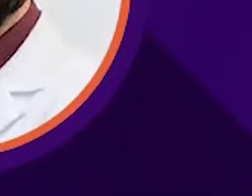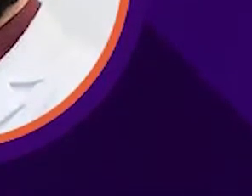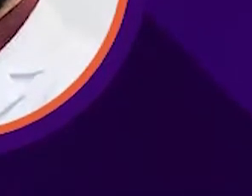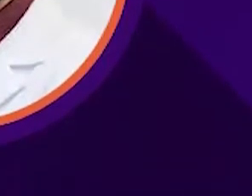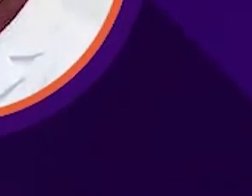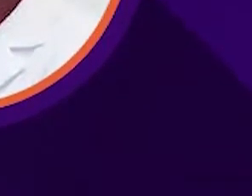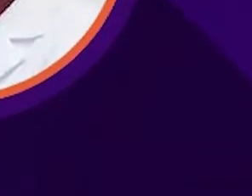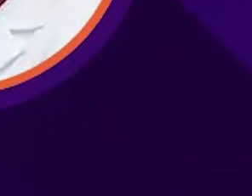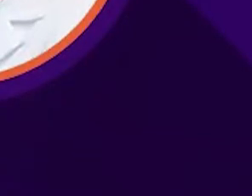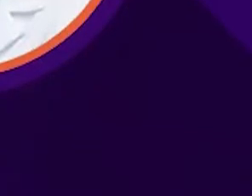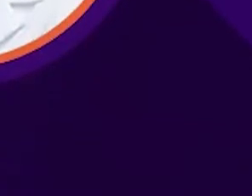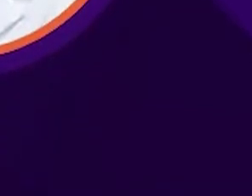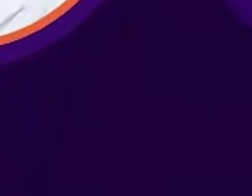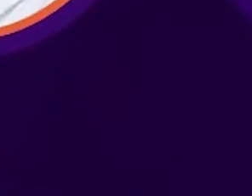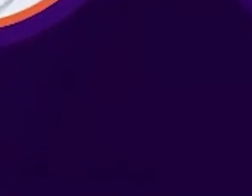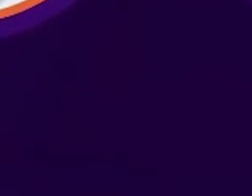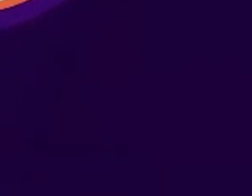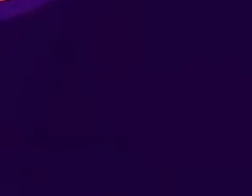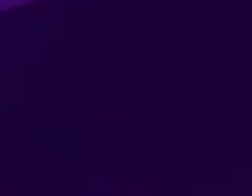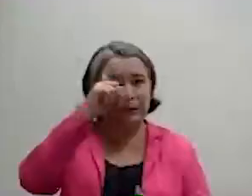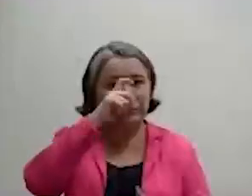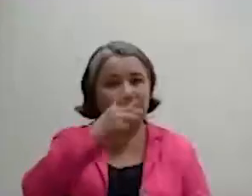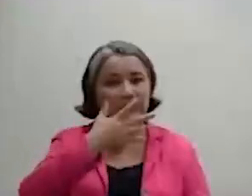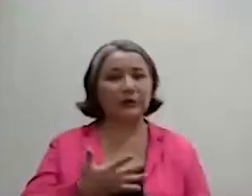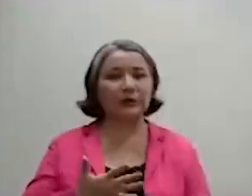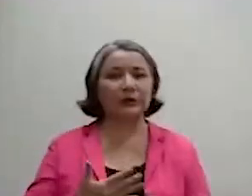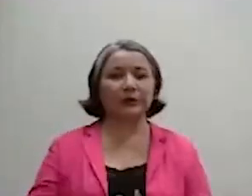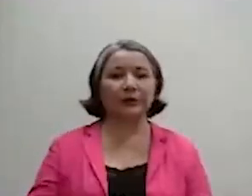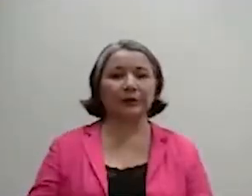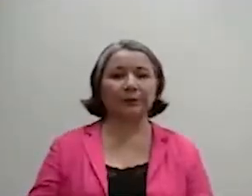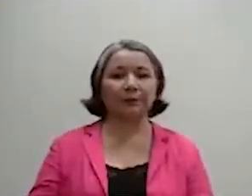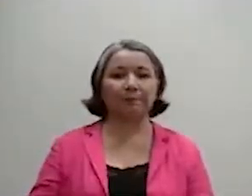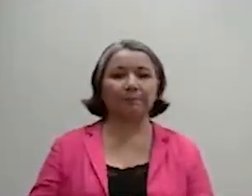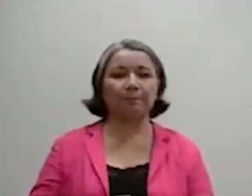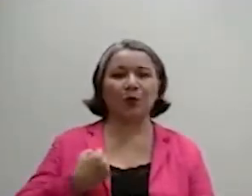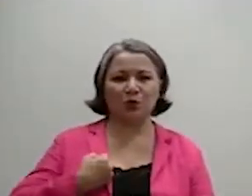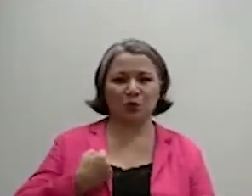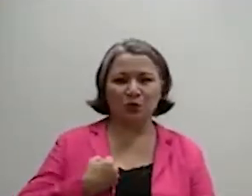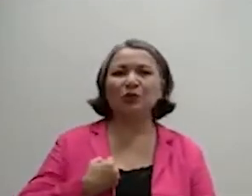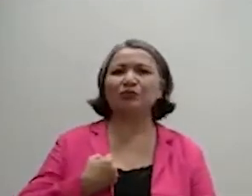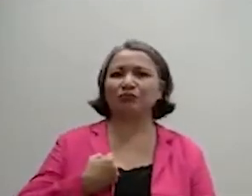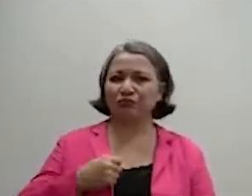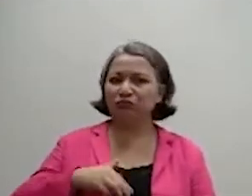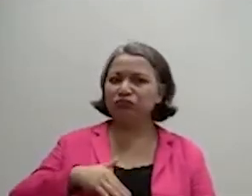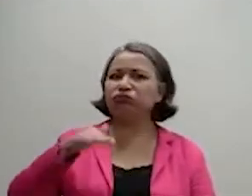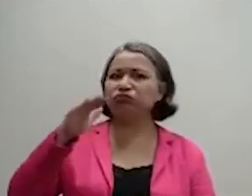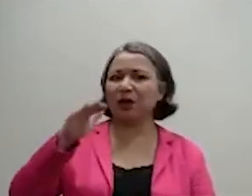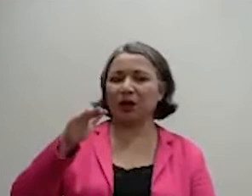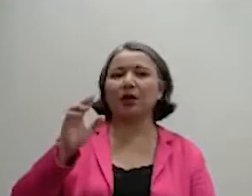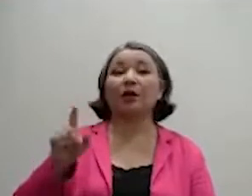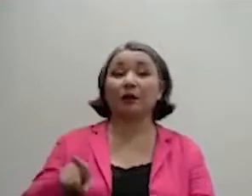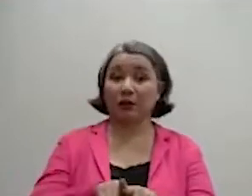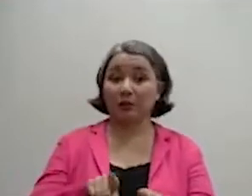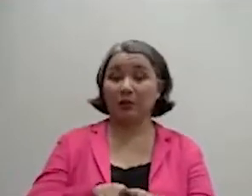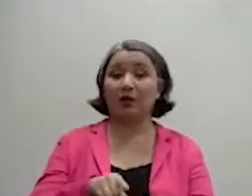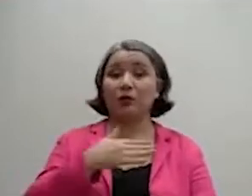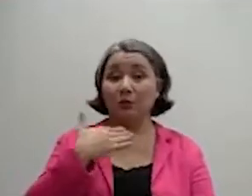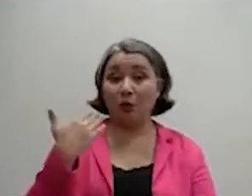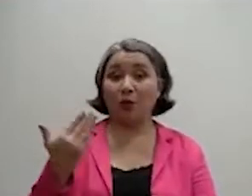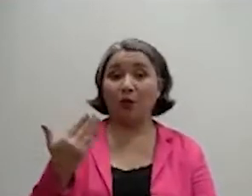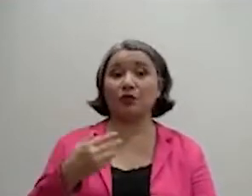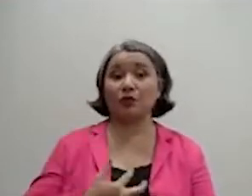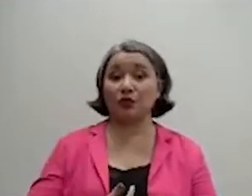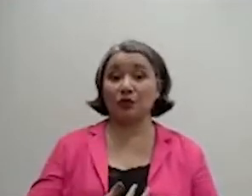mitos e verdades sobre o câncer de mama o número de óbitos pela doença muito grande é o